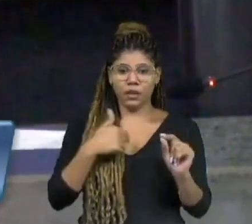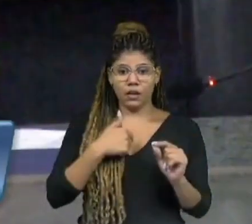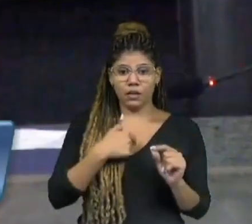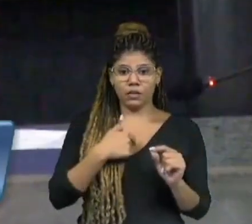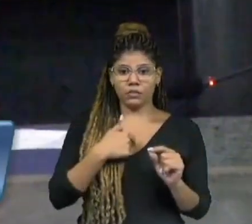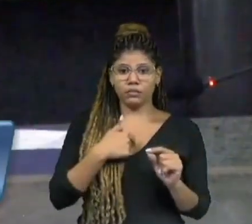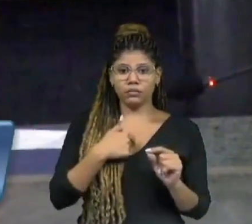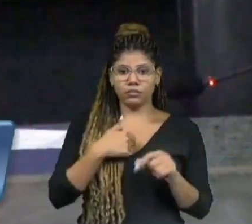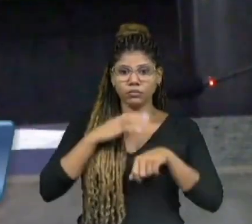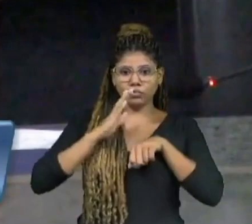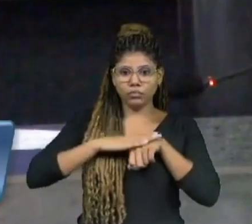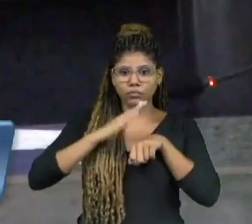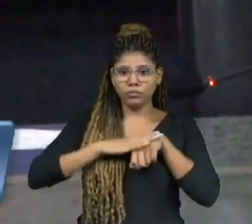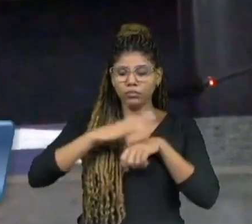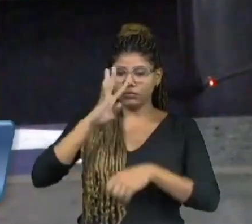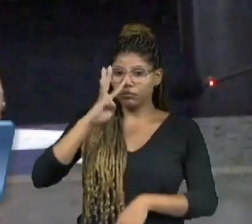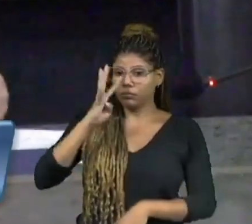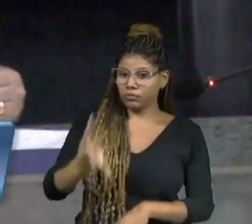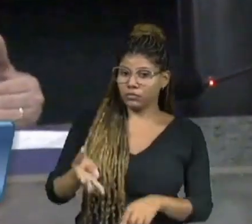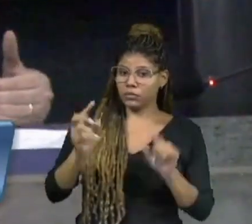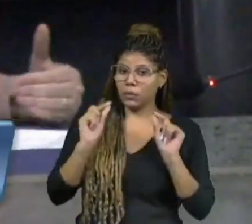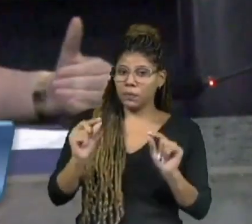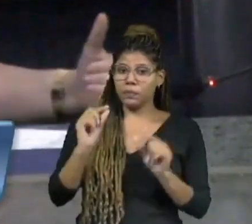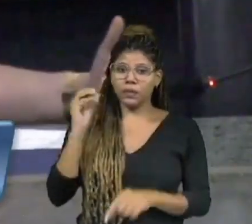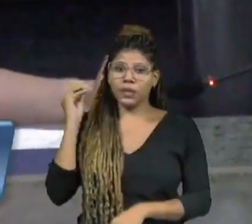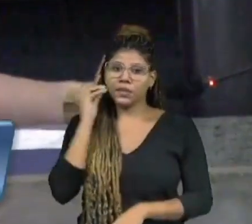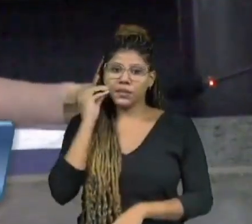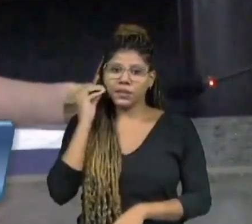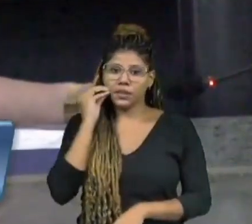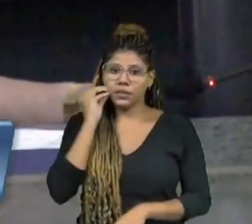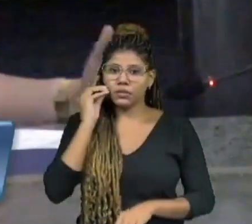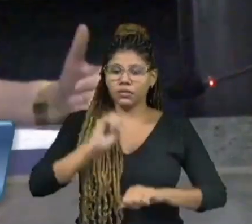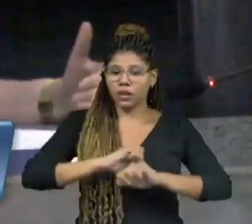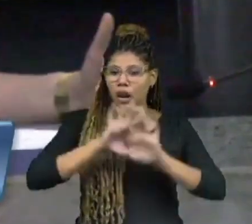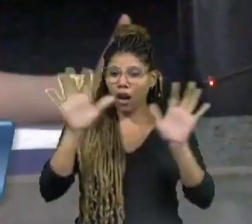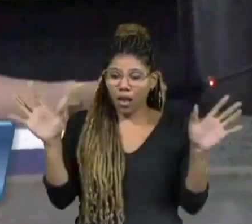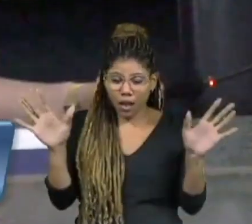a denúncia desta parlamentar,